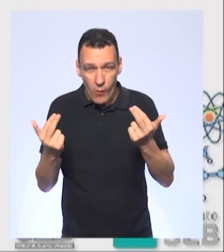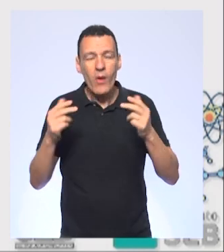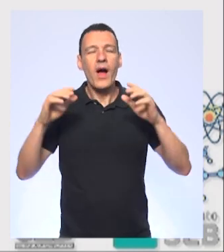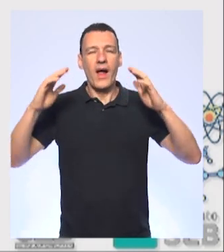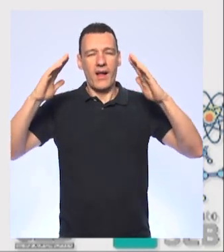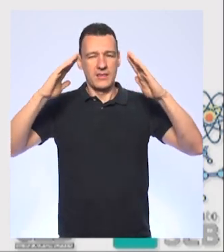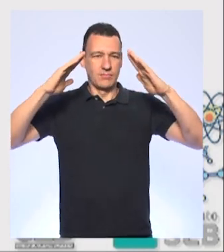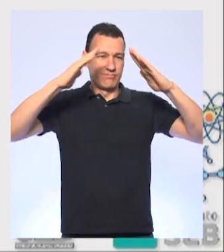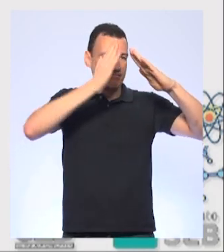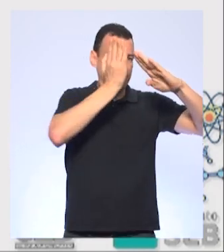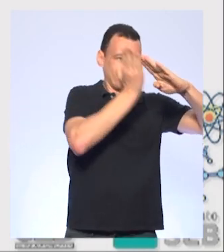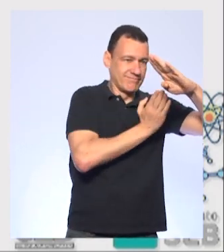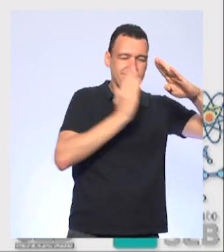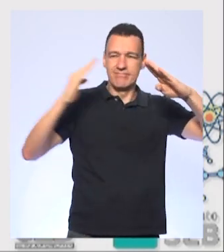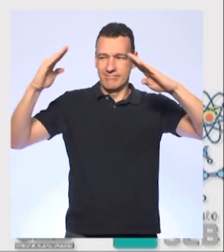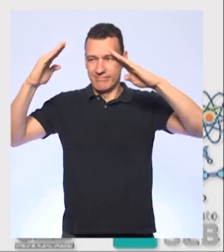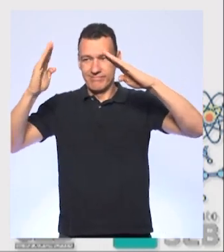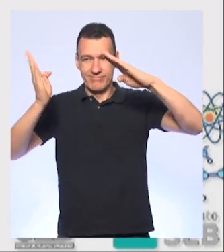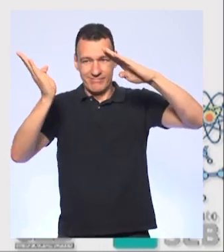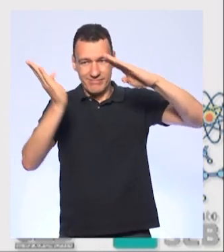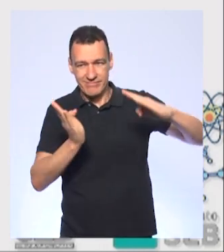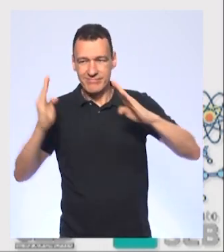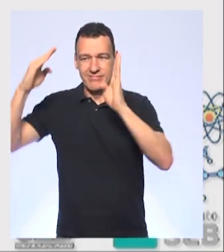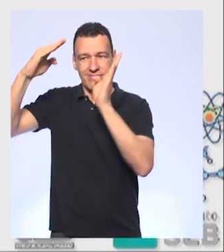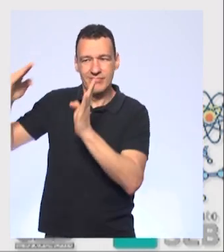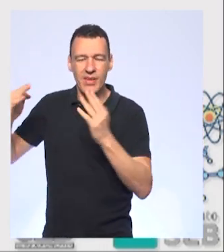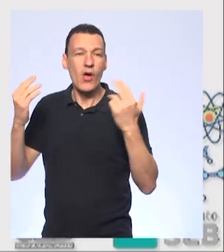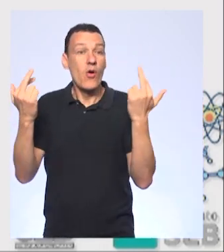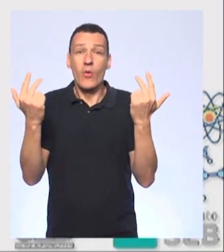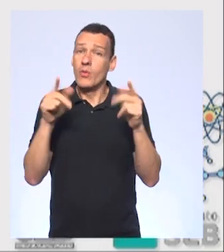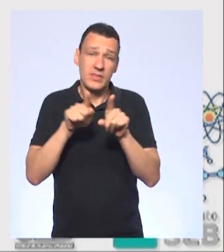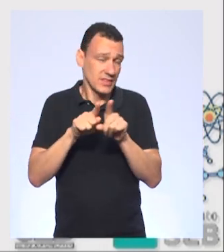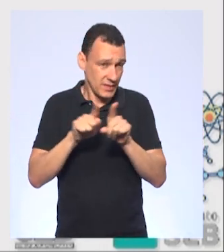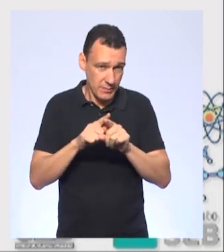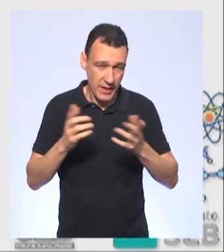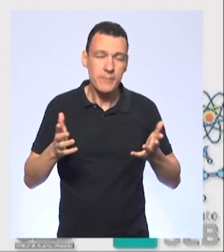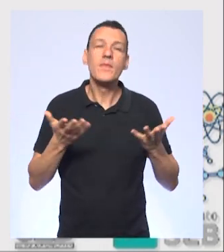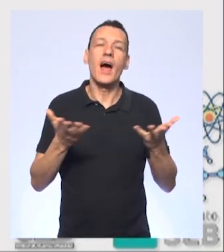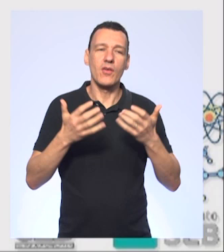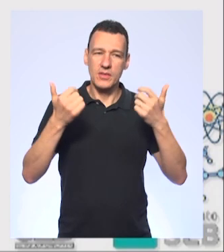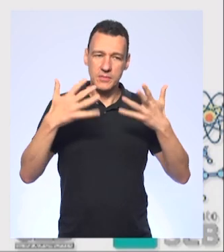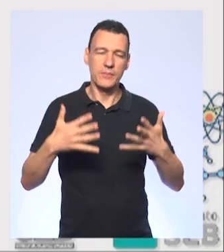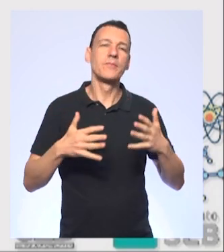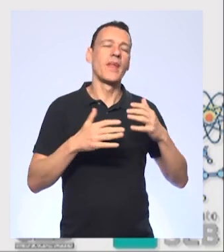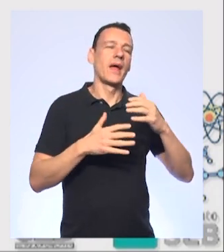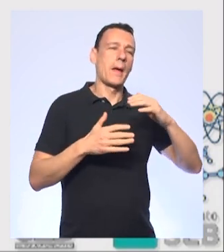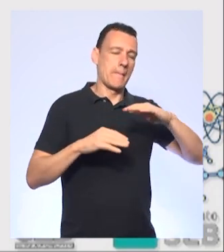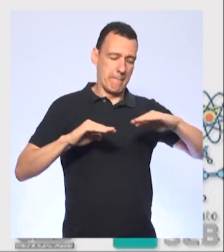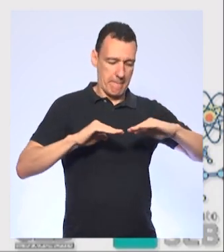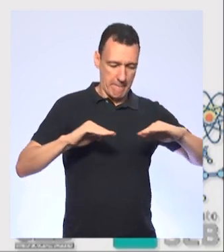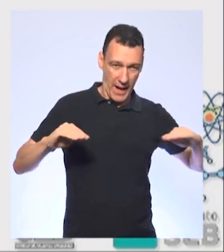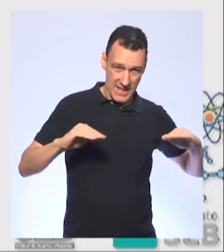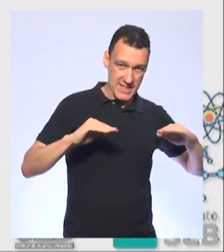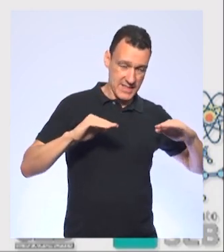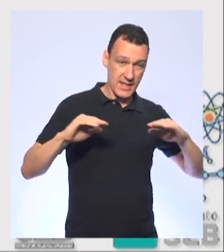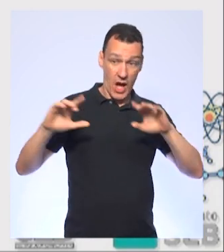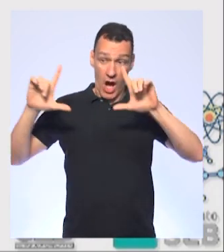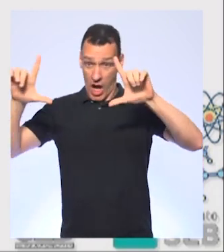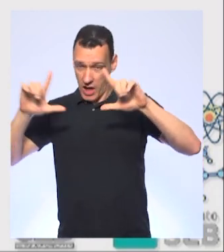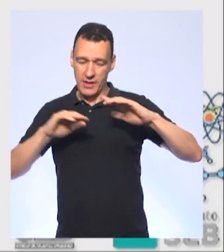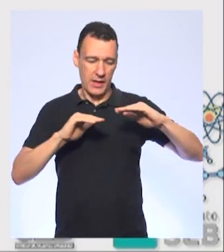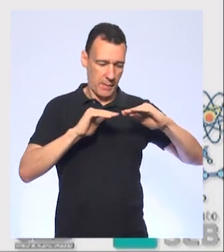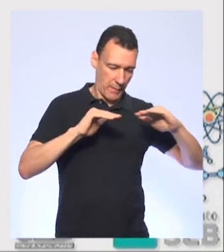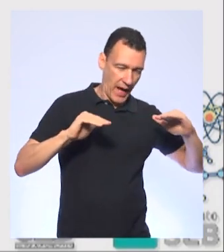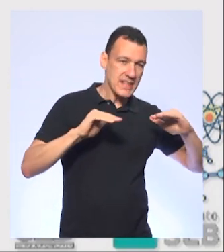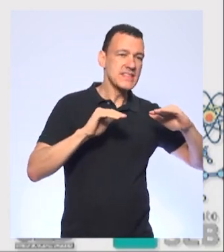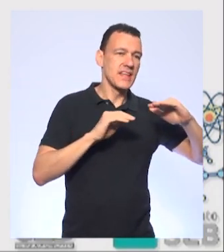faço? Aquilo que a gente está acostumado. A base do grandão está para a base do pequenininho, assim